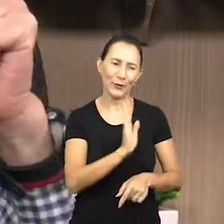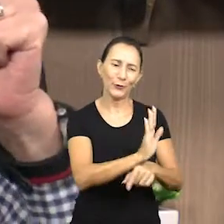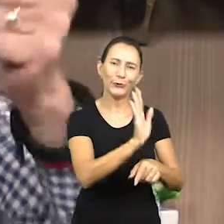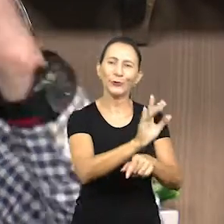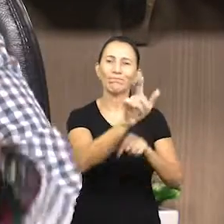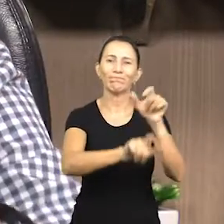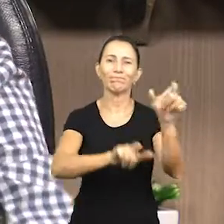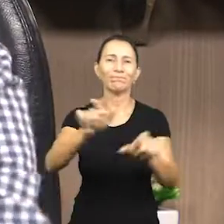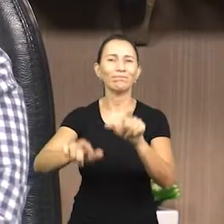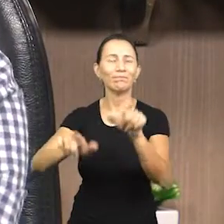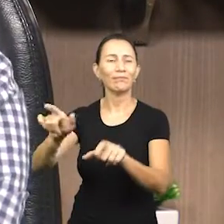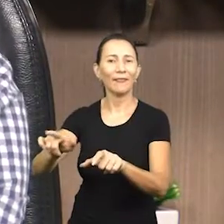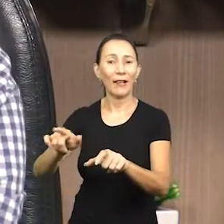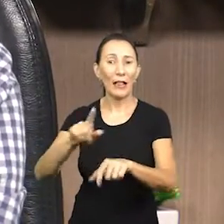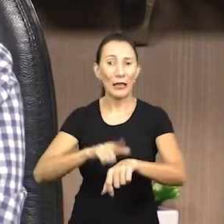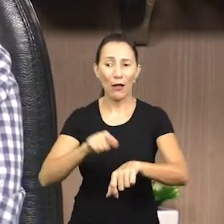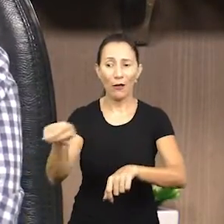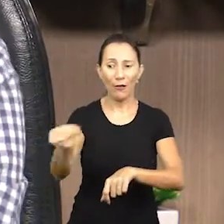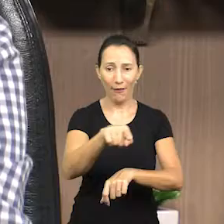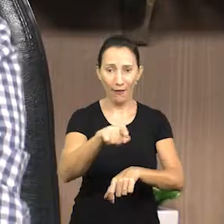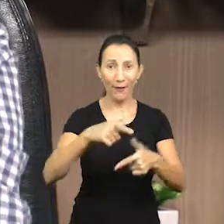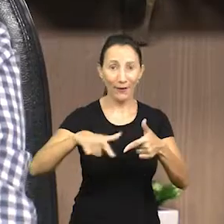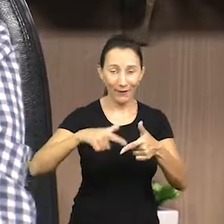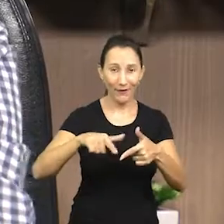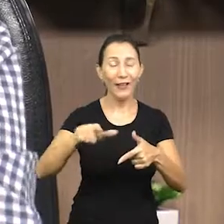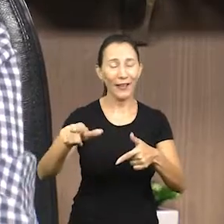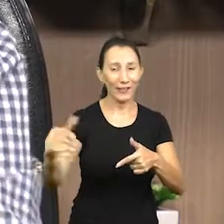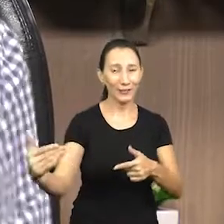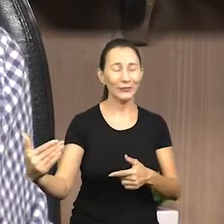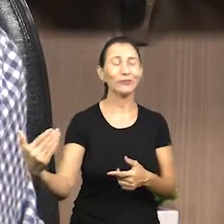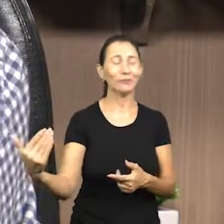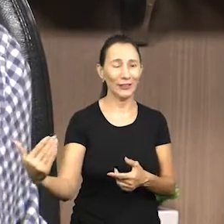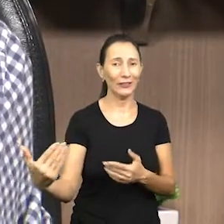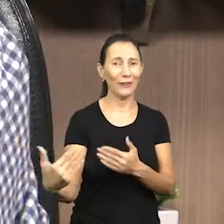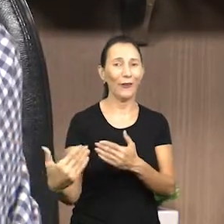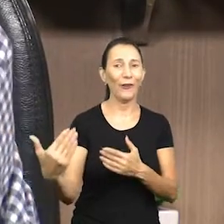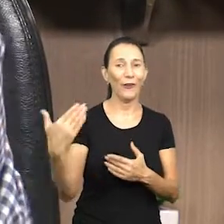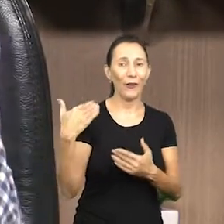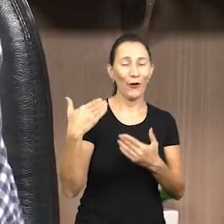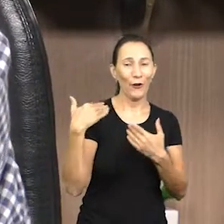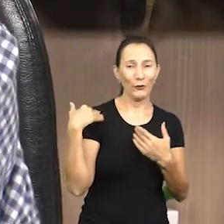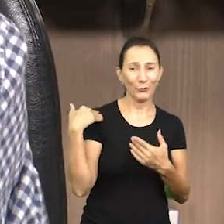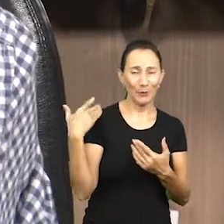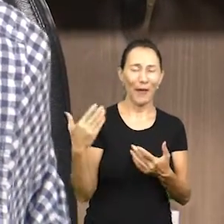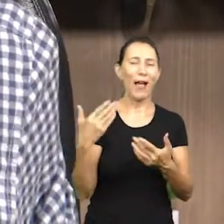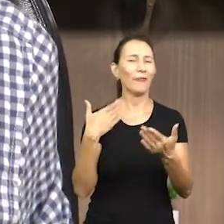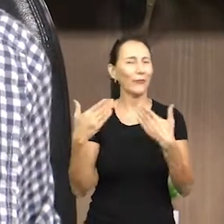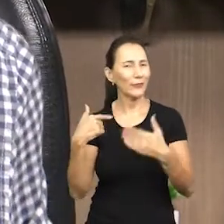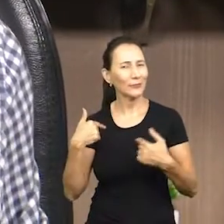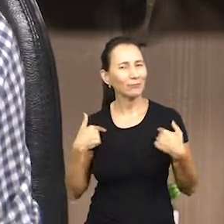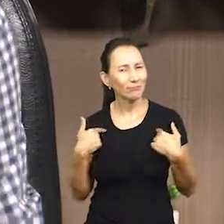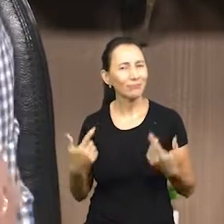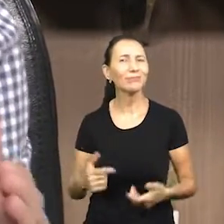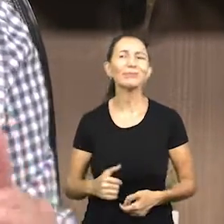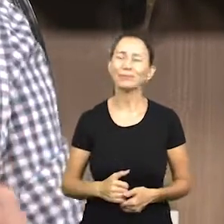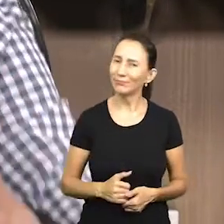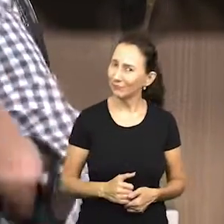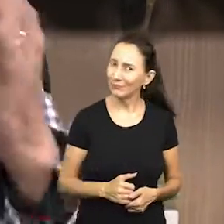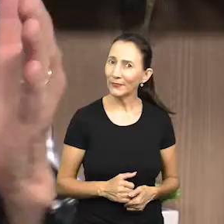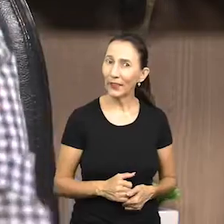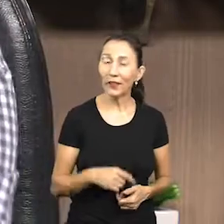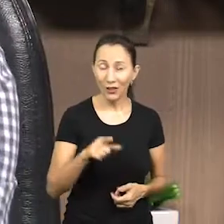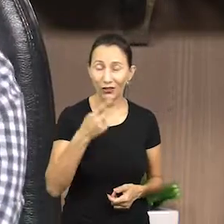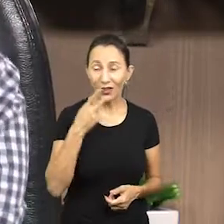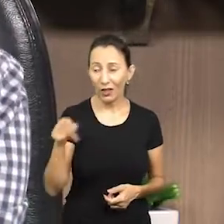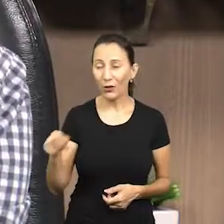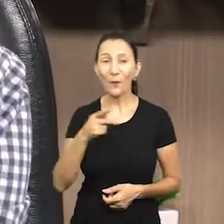os problemas, eles vinham falar comigo. E aí eu disse para esse servo que veio ministrar aqui na igreja, falou, oh, se você